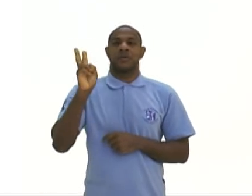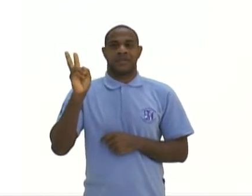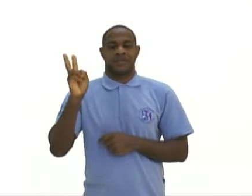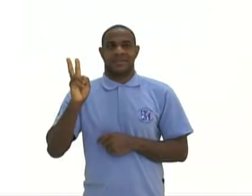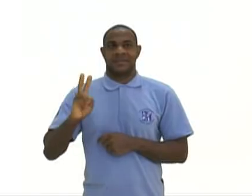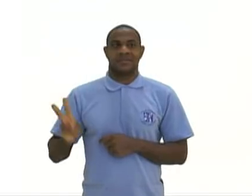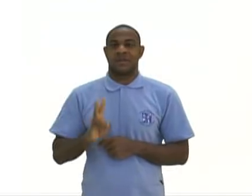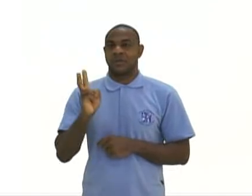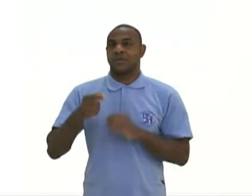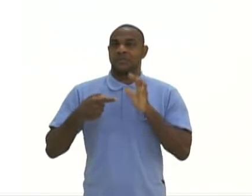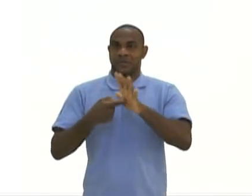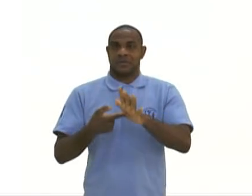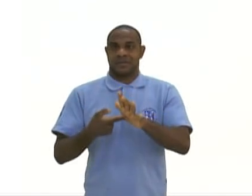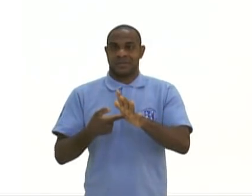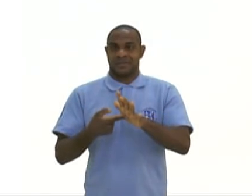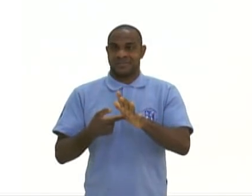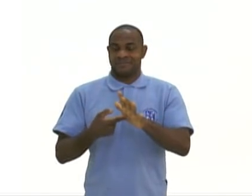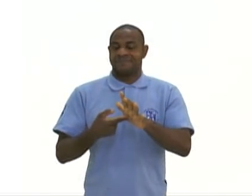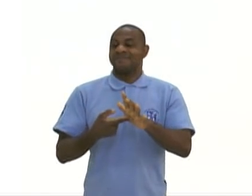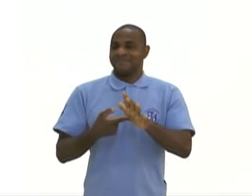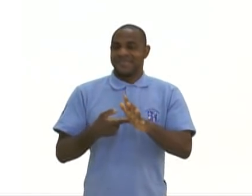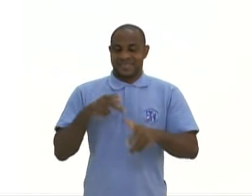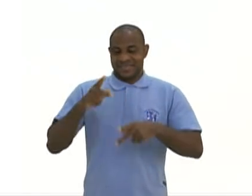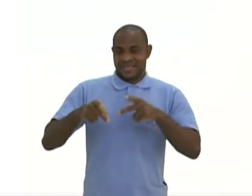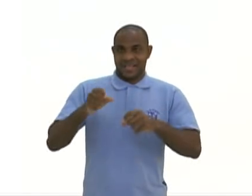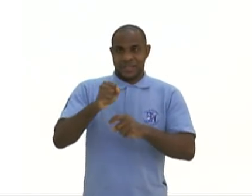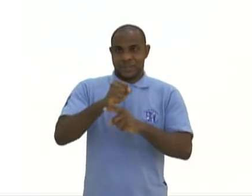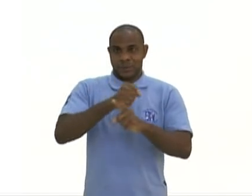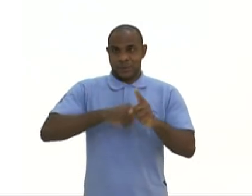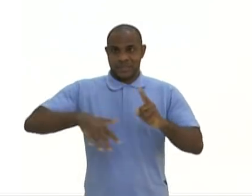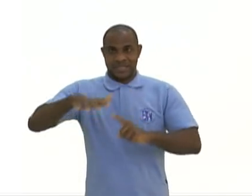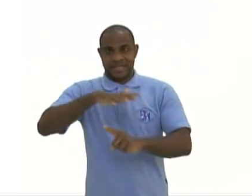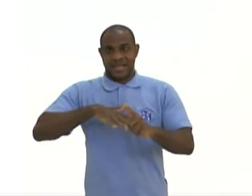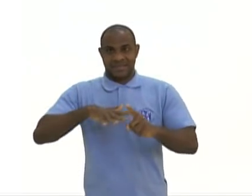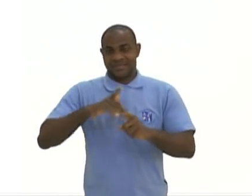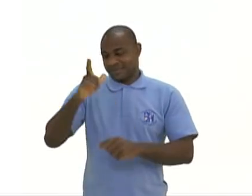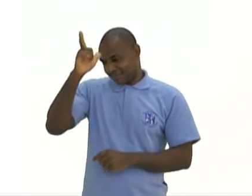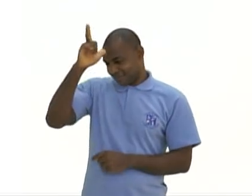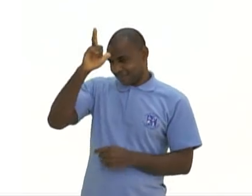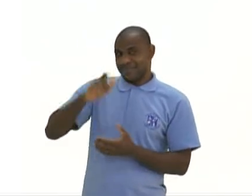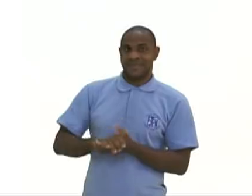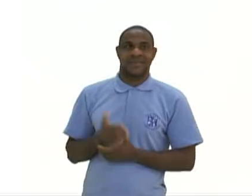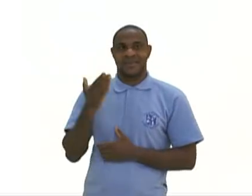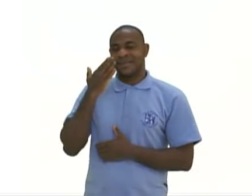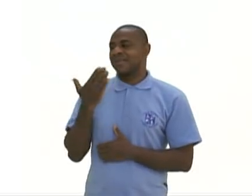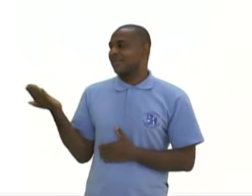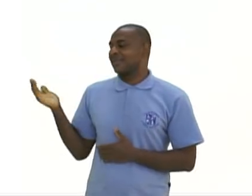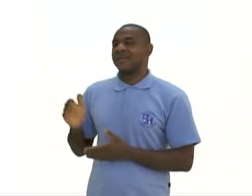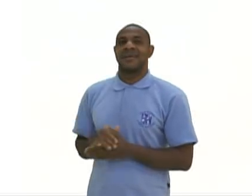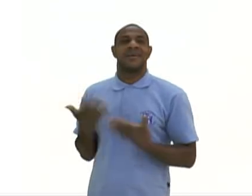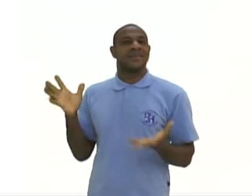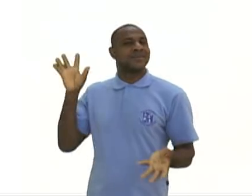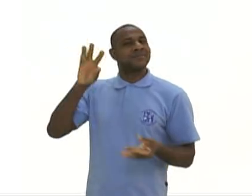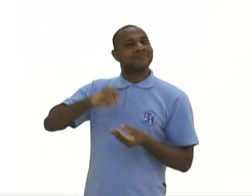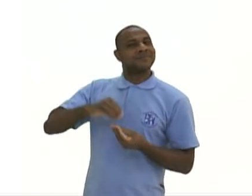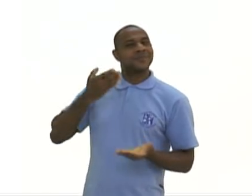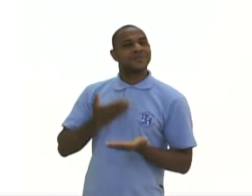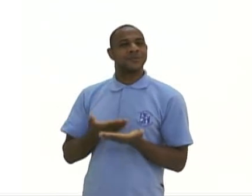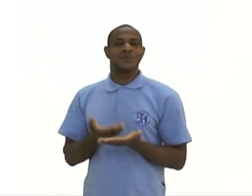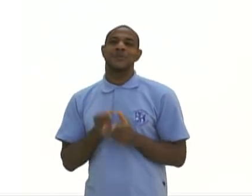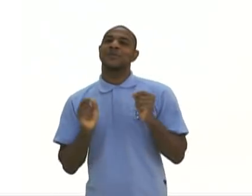sociedade germânica. Aula passada, ascensão do cristianismo, fizemos um estudo bem bacana com